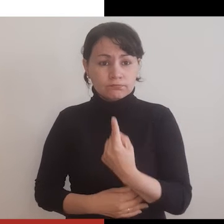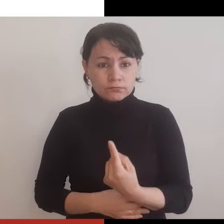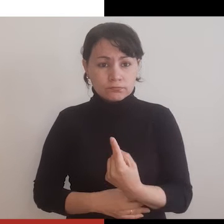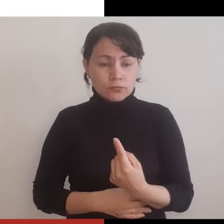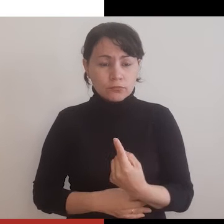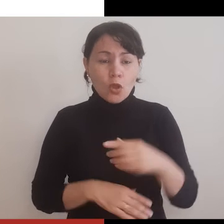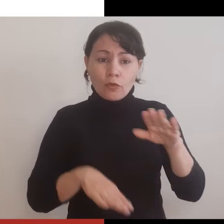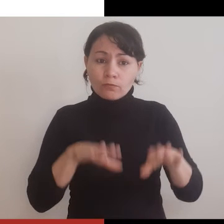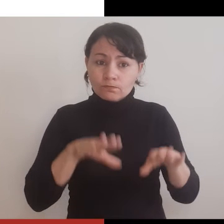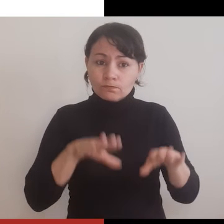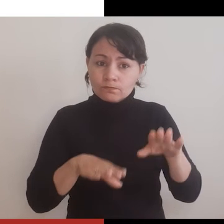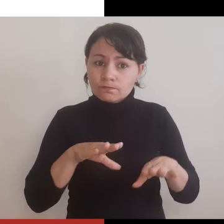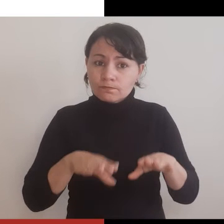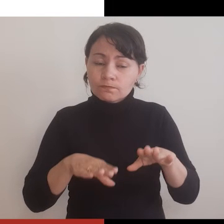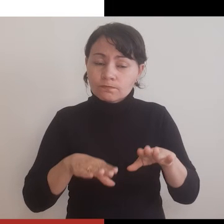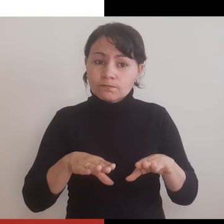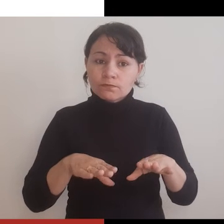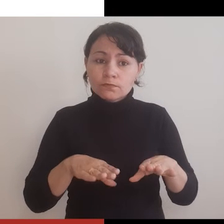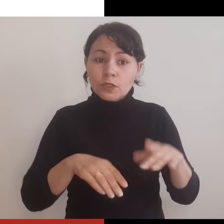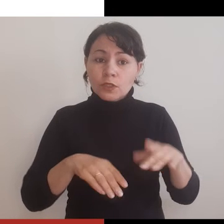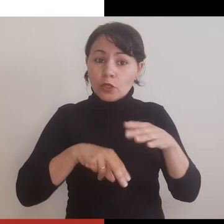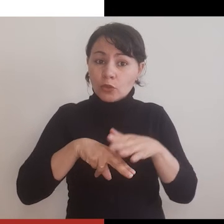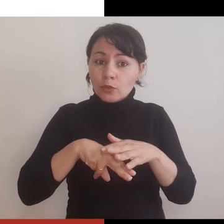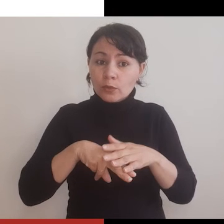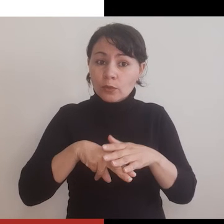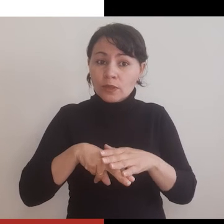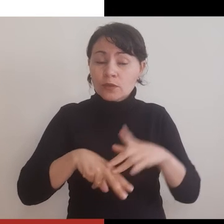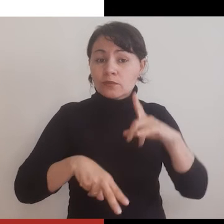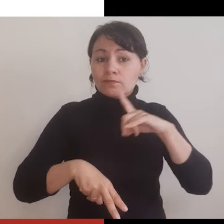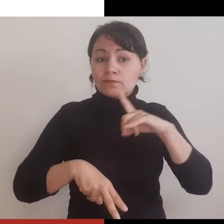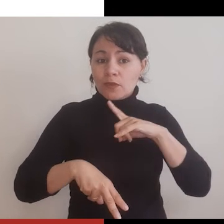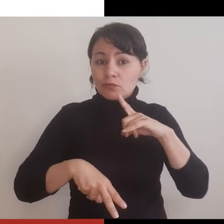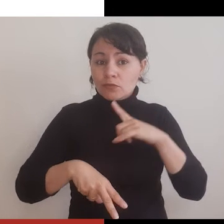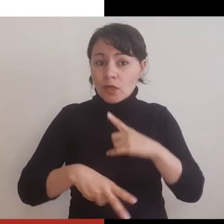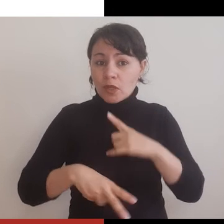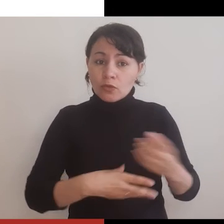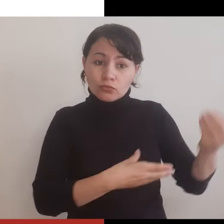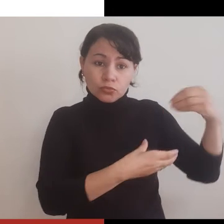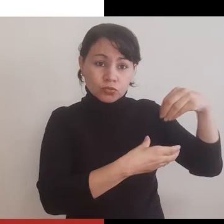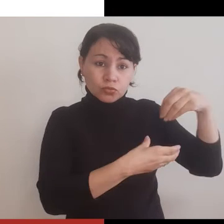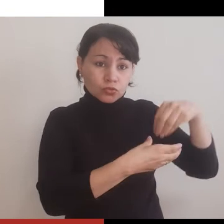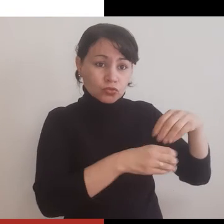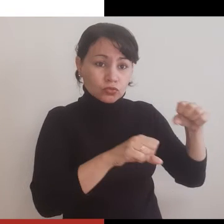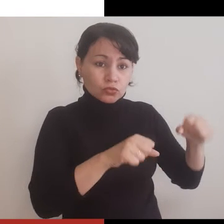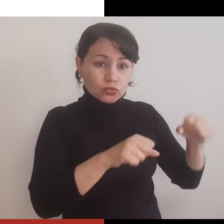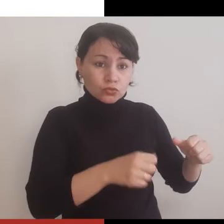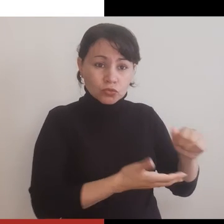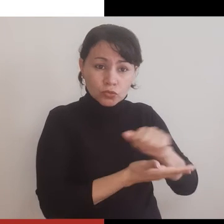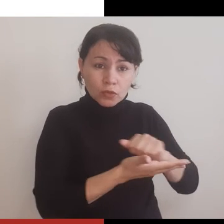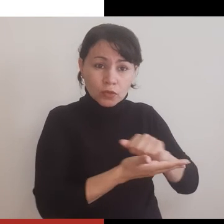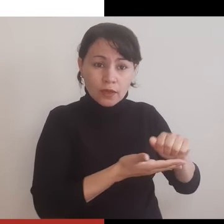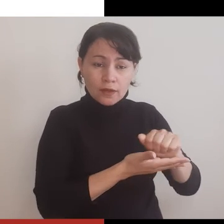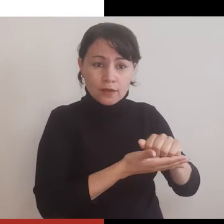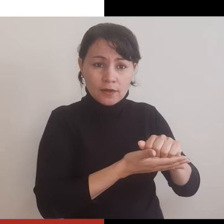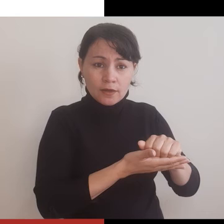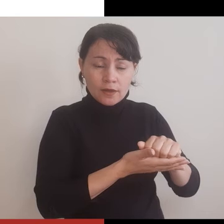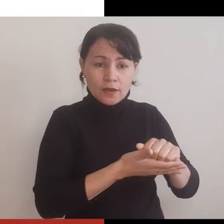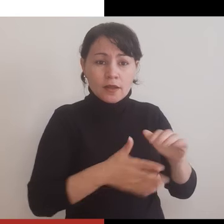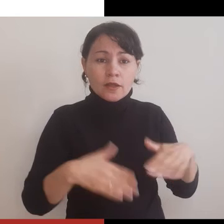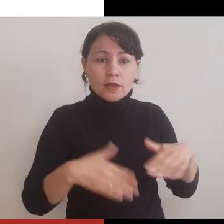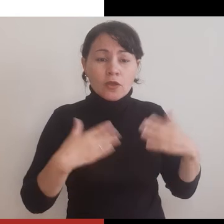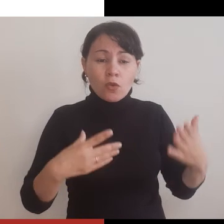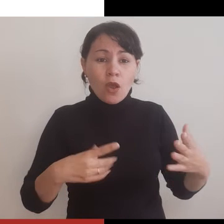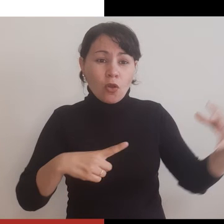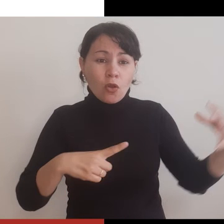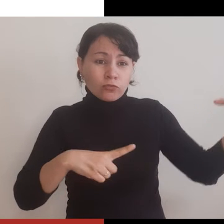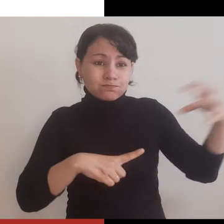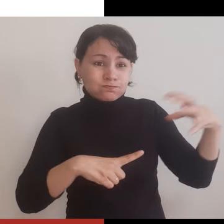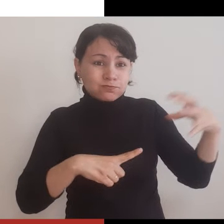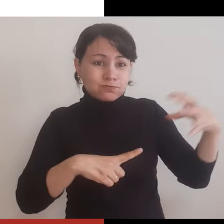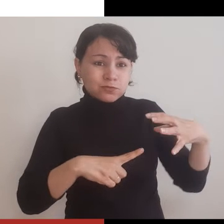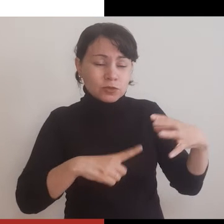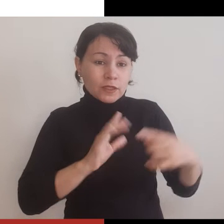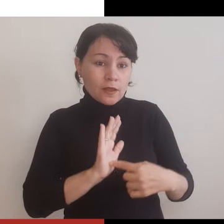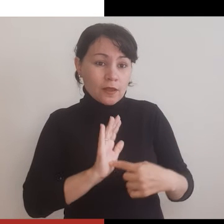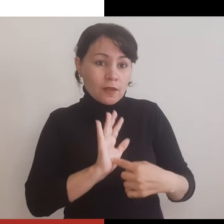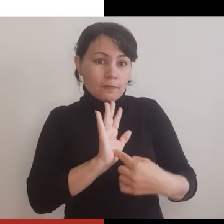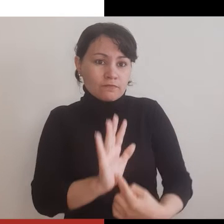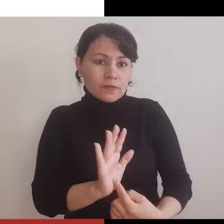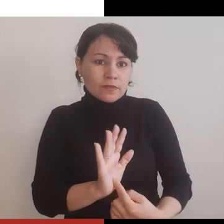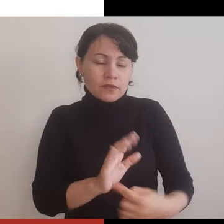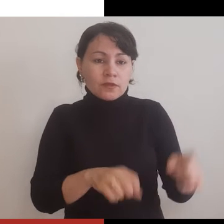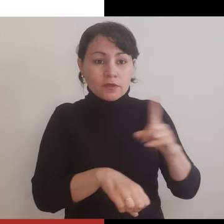vai depender do paciente que eu tenho ali internado e qual o grau de complexidade que ele apresenta para essa